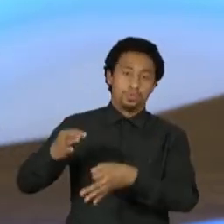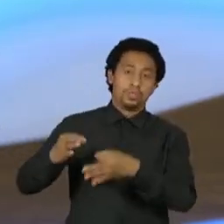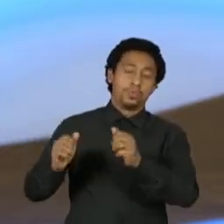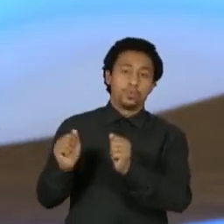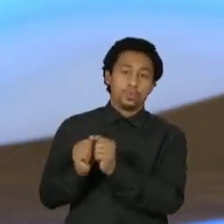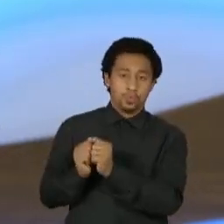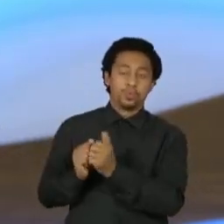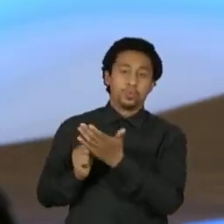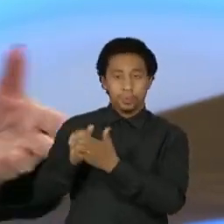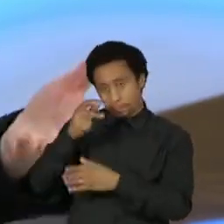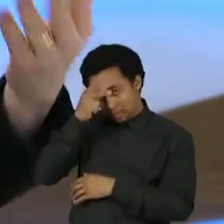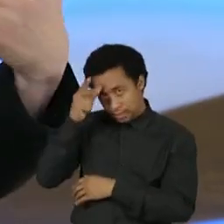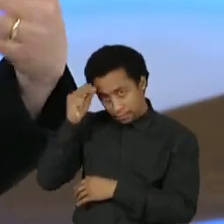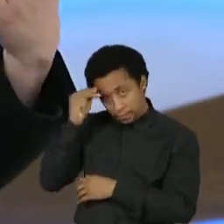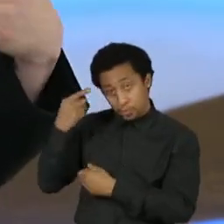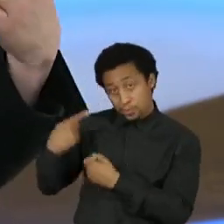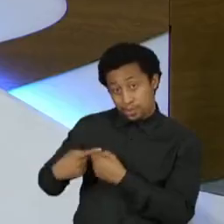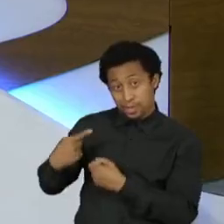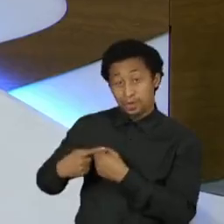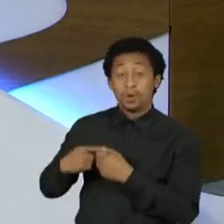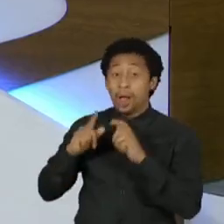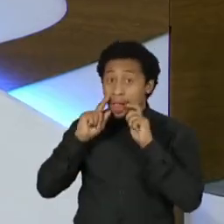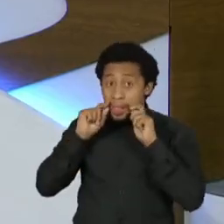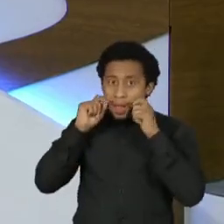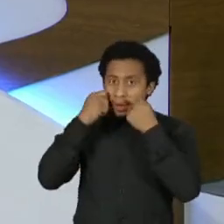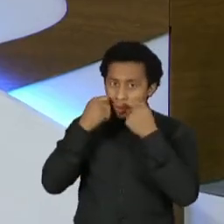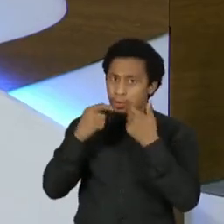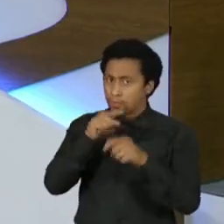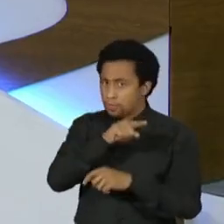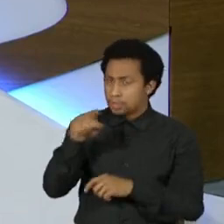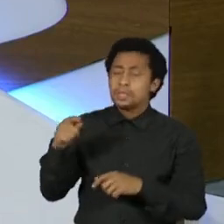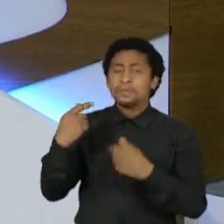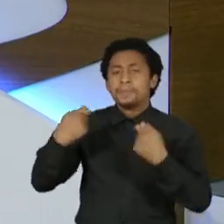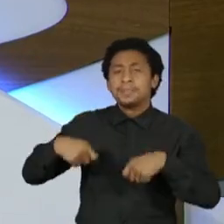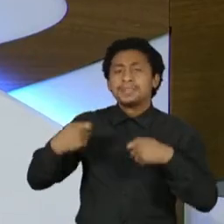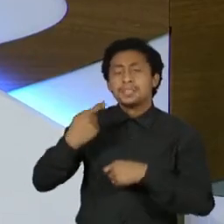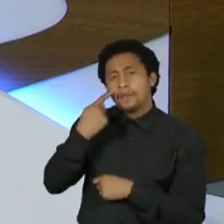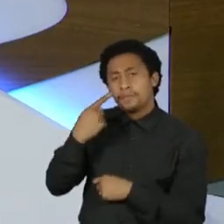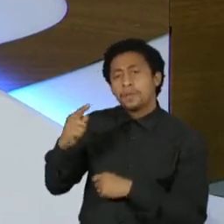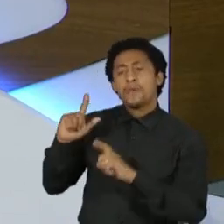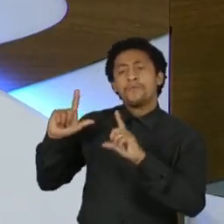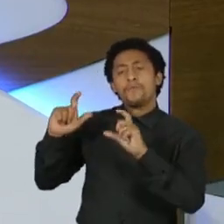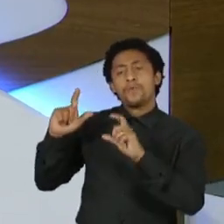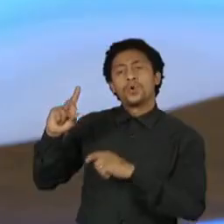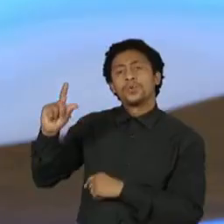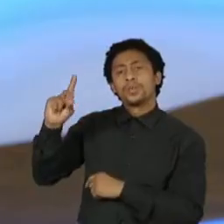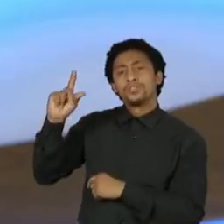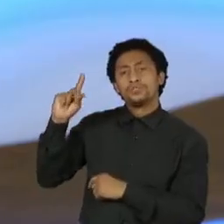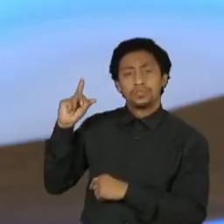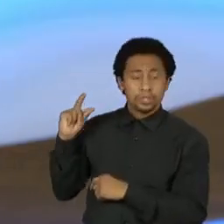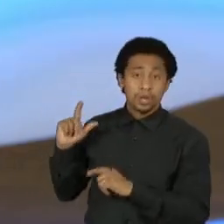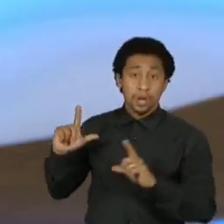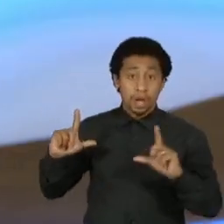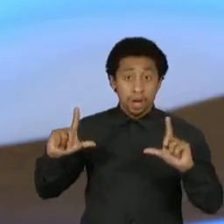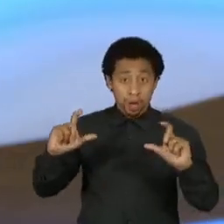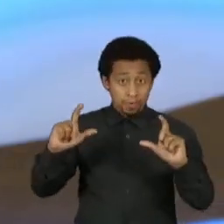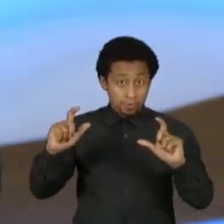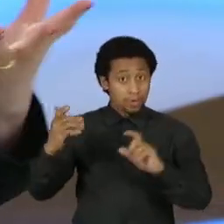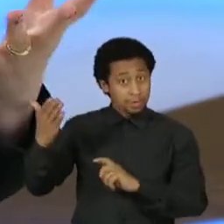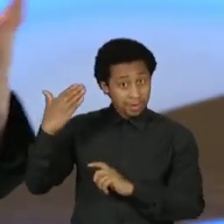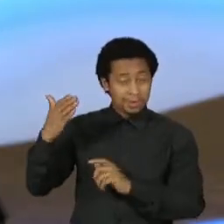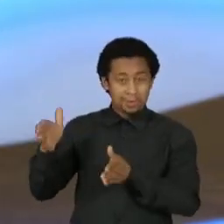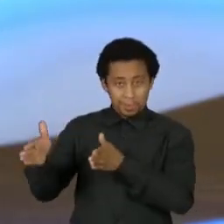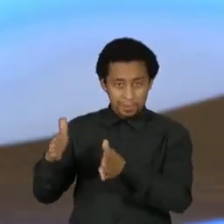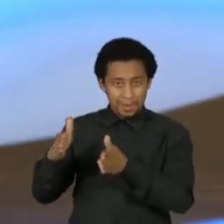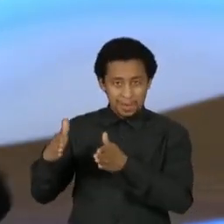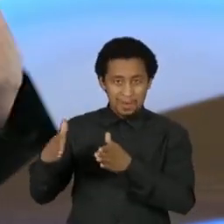é só olhar fotografia que inclusive eu disse que é uma fotografia antiga porque é só repetição da fotografia de da época do